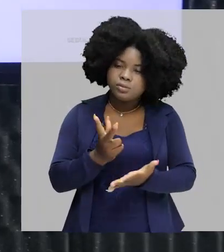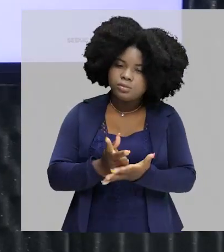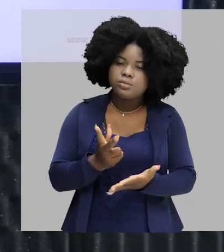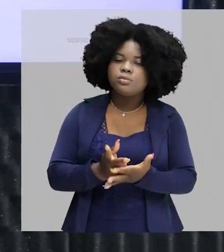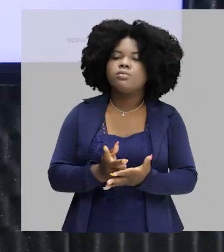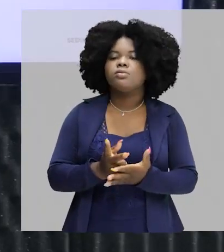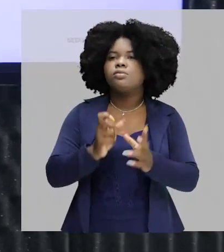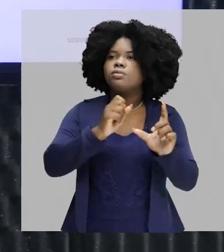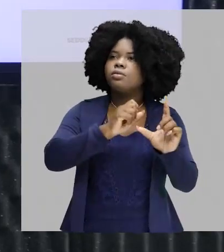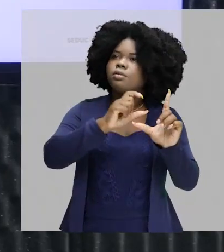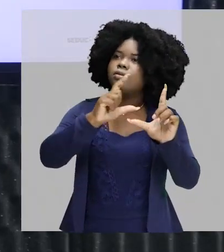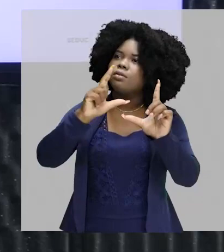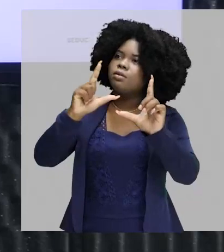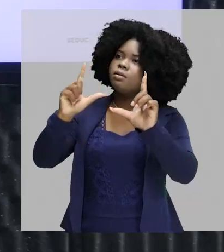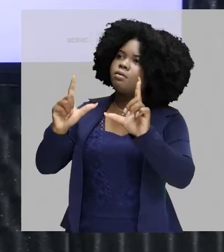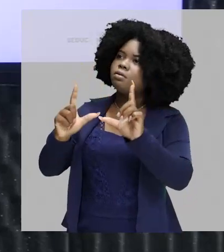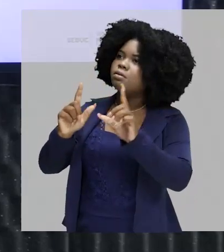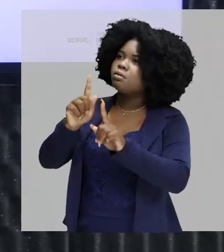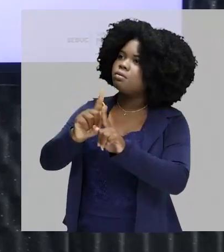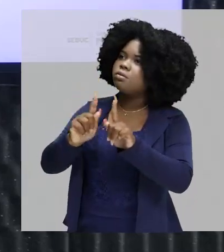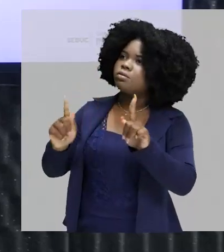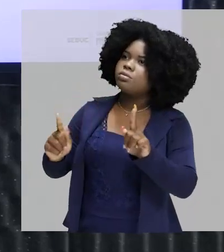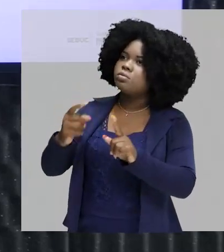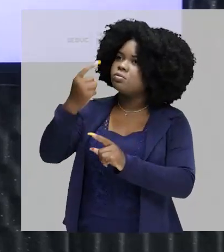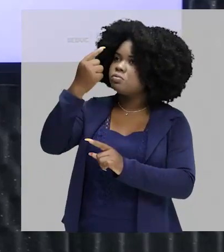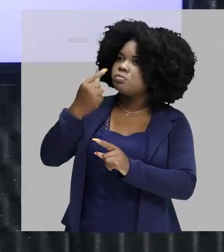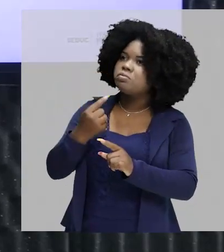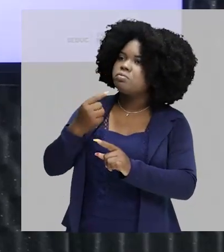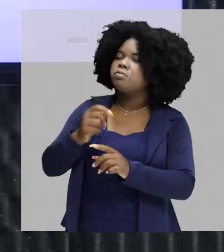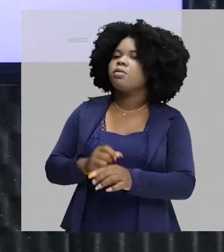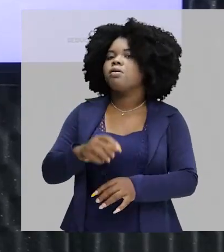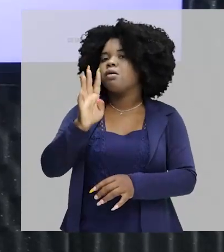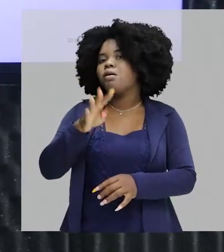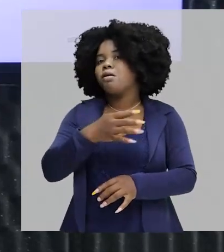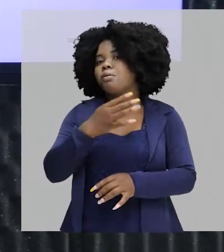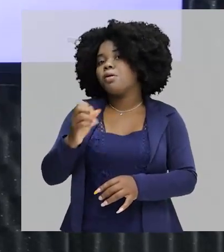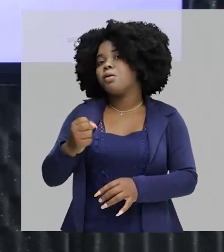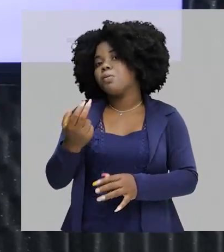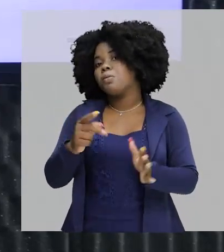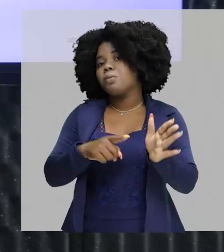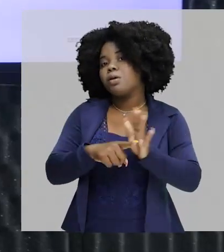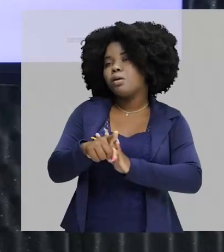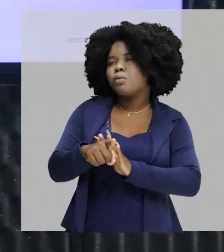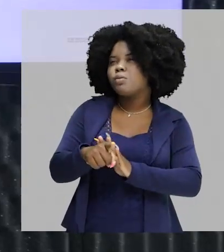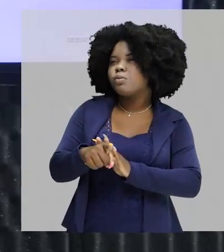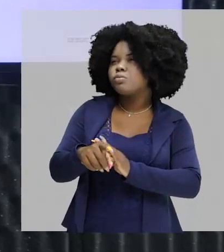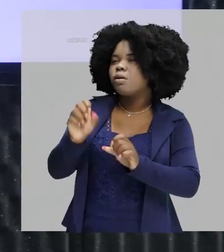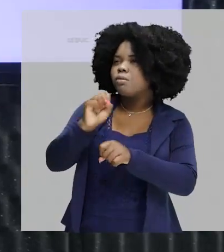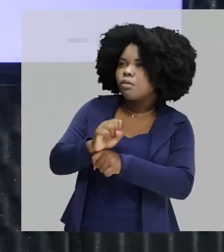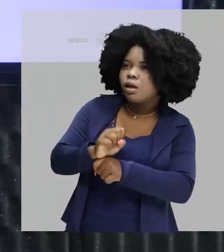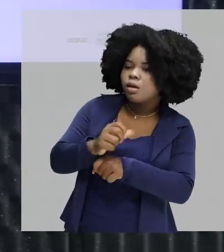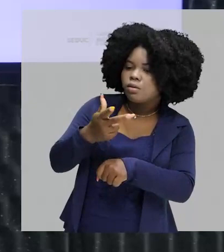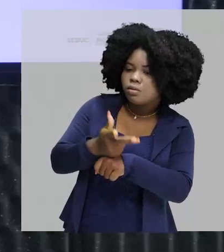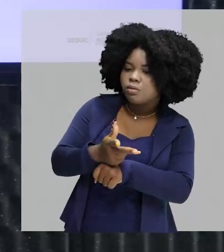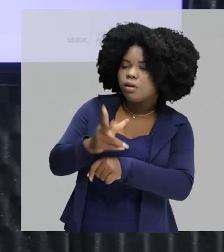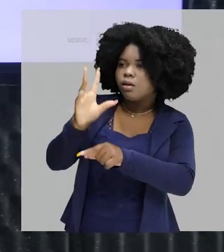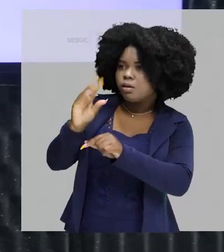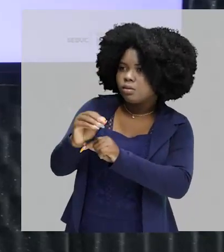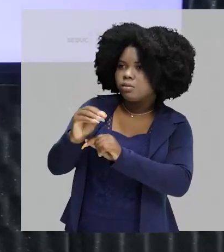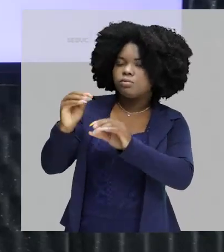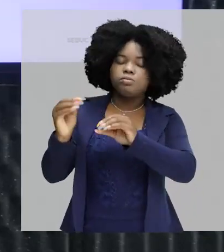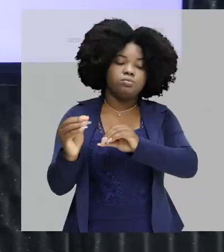que aquela figura, gráfico, tabela ou questão chamar a sua atenção, printa a tela, passa